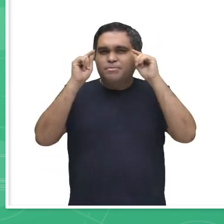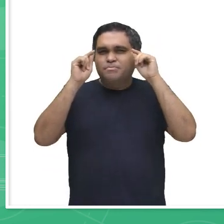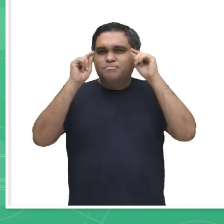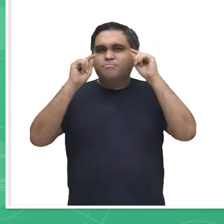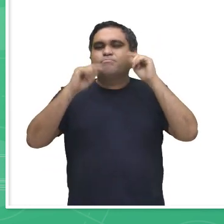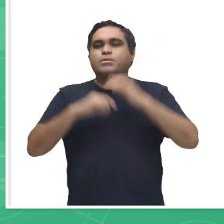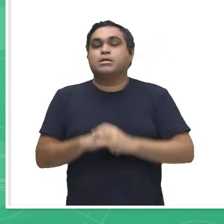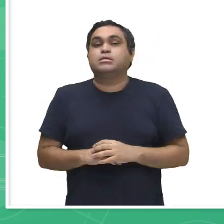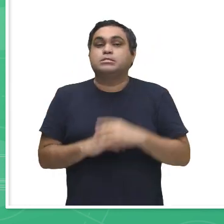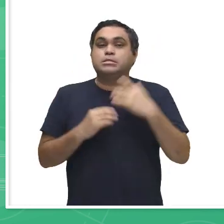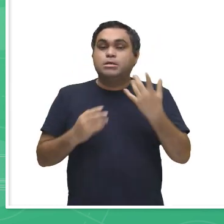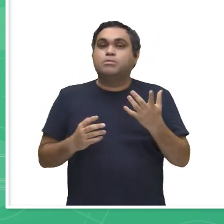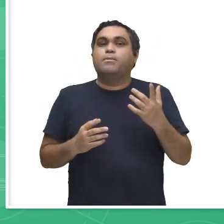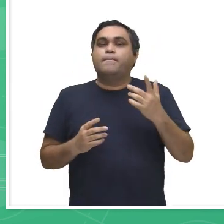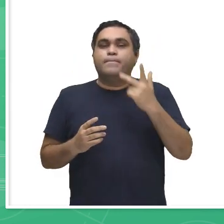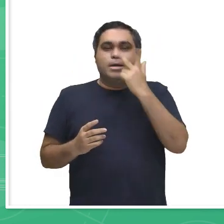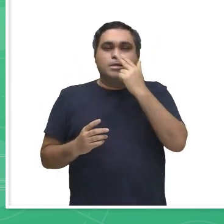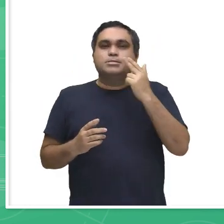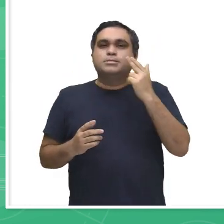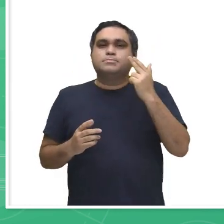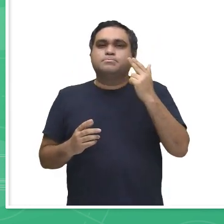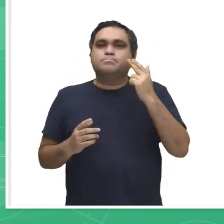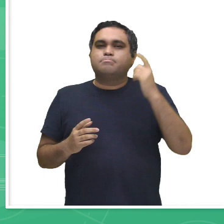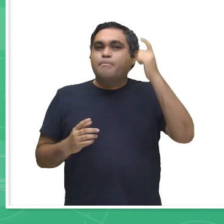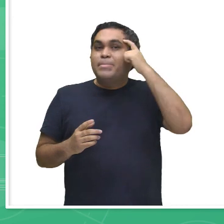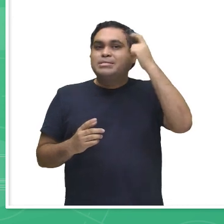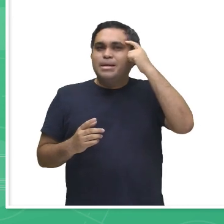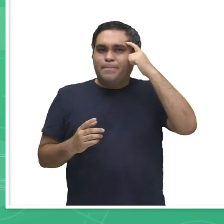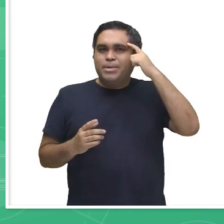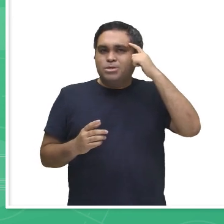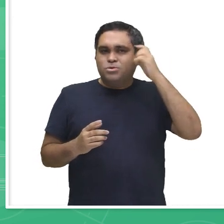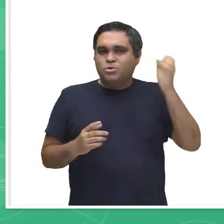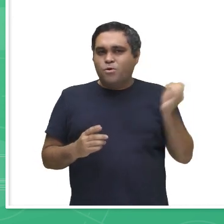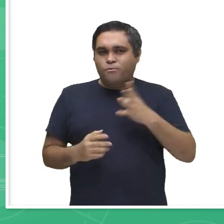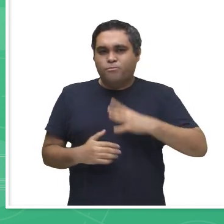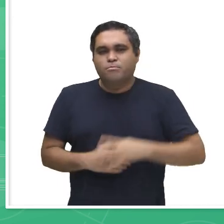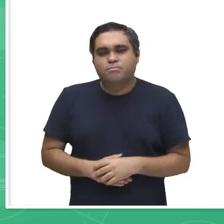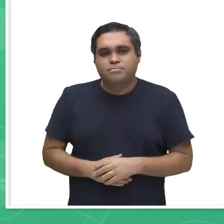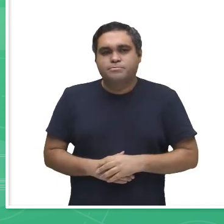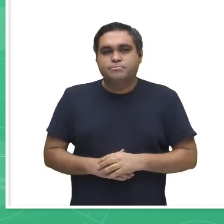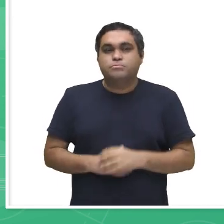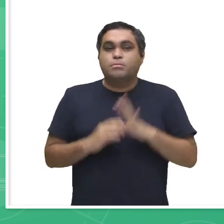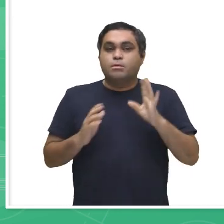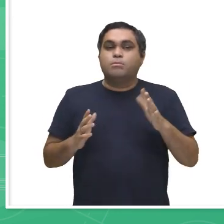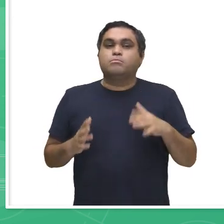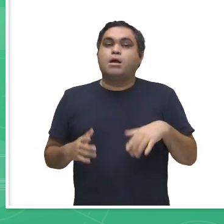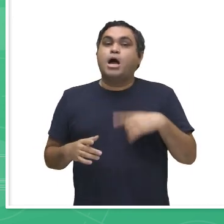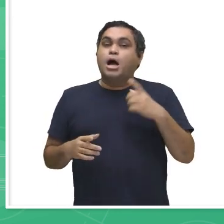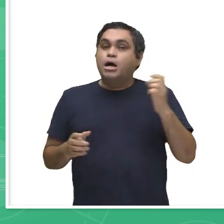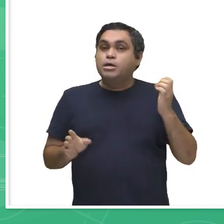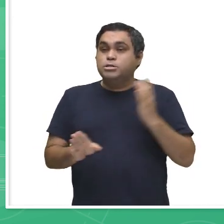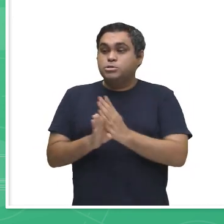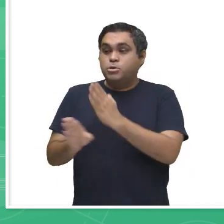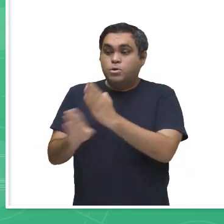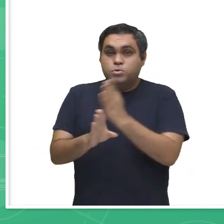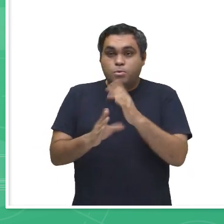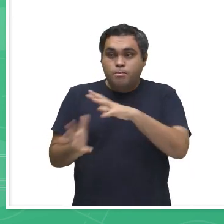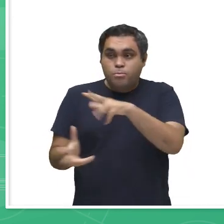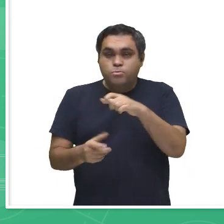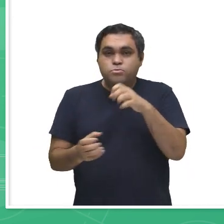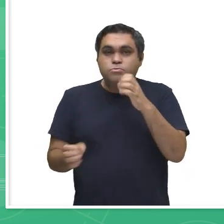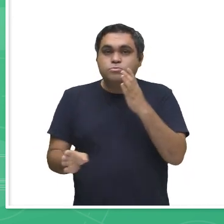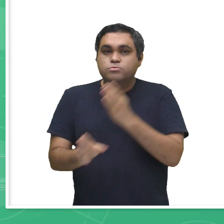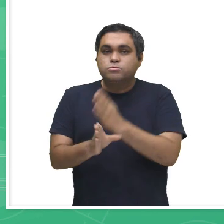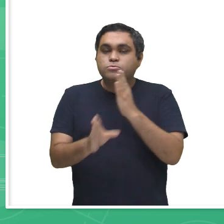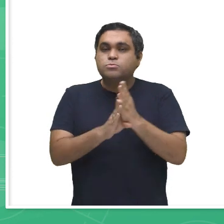aí. Sai do mito para o logos. Vamos ver o próximo? O próximo diz assim, nessa descoberta do novo mundo: a ciência antiga